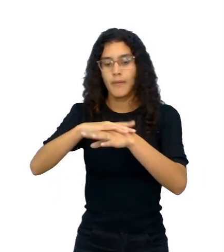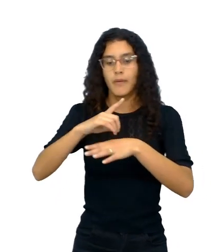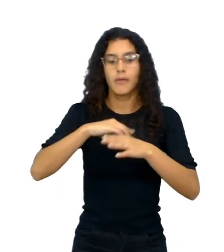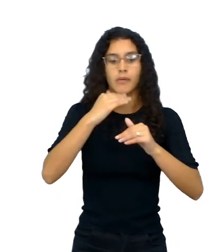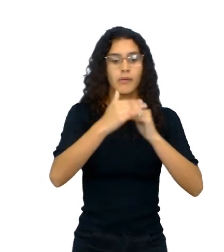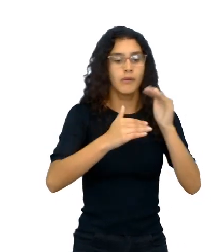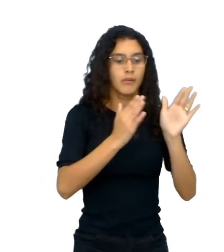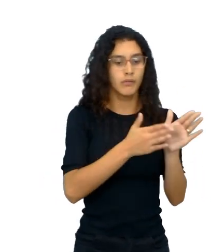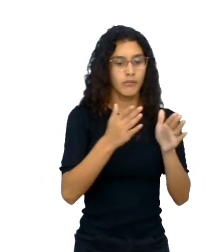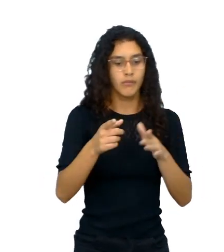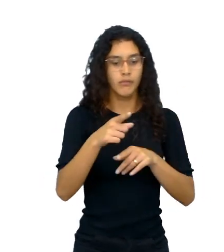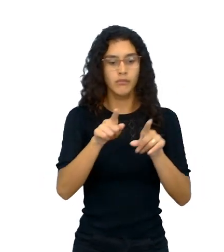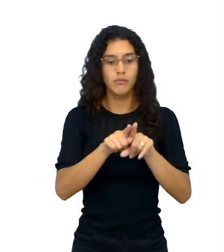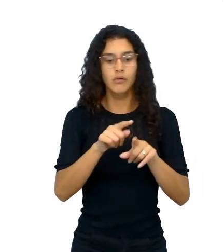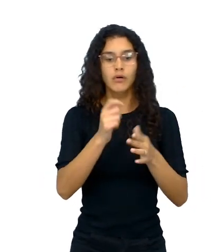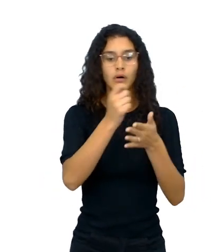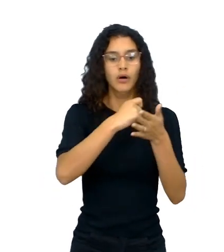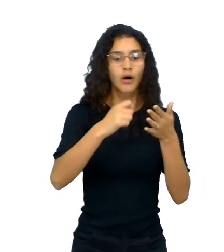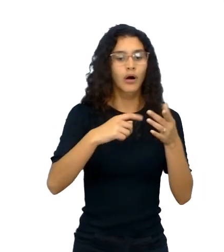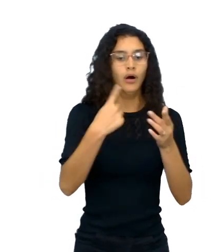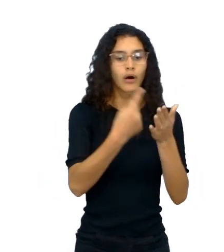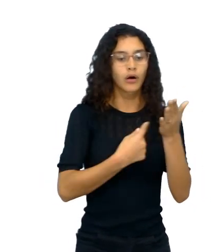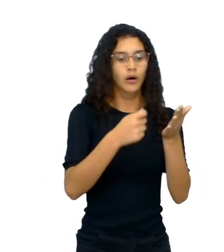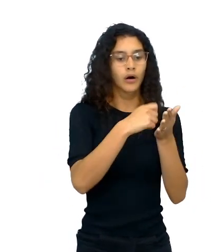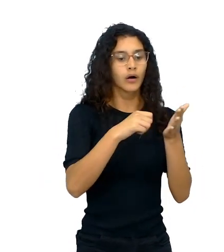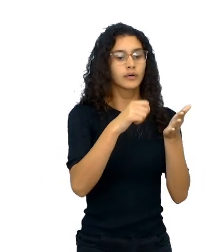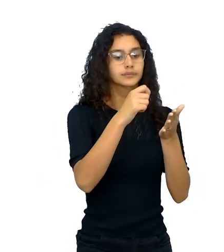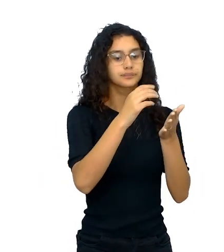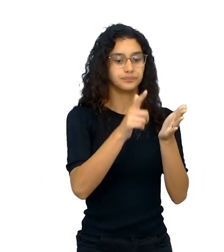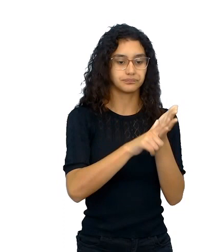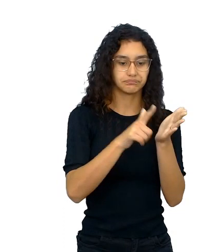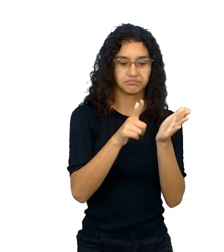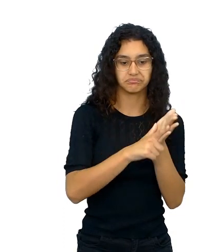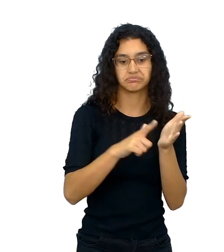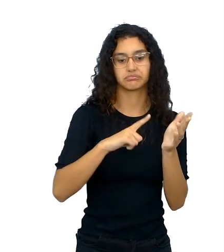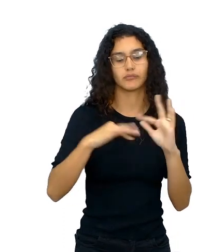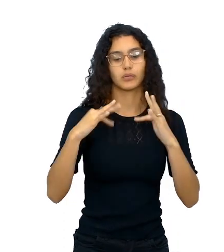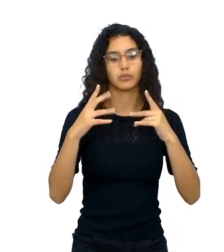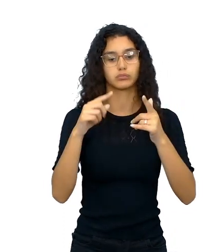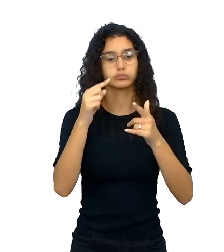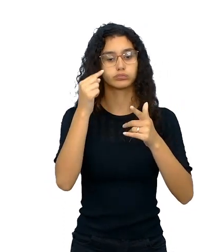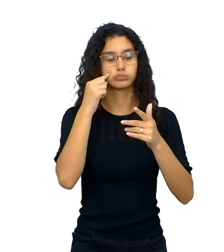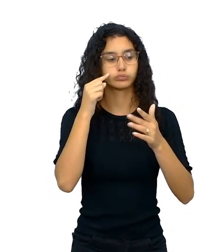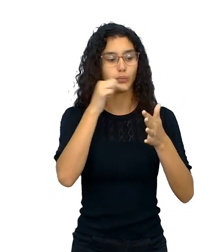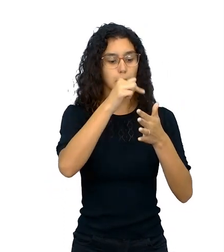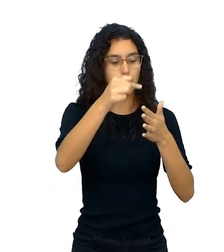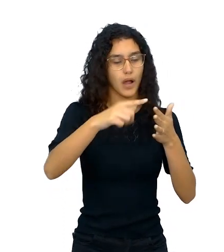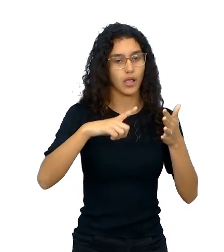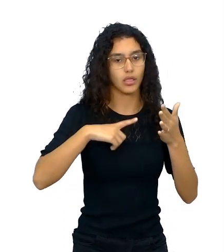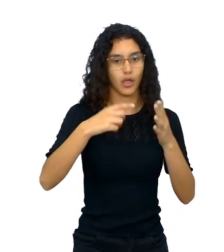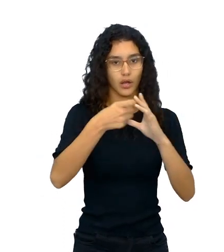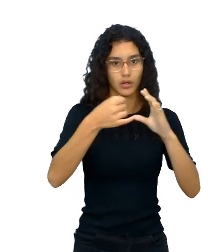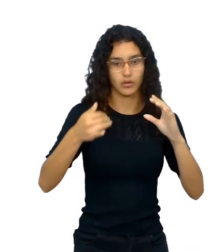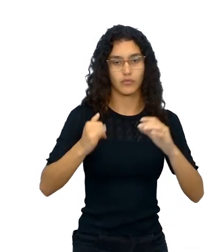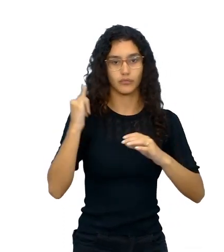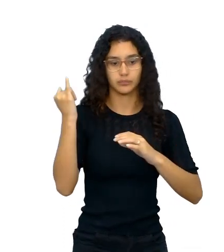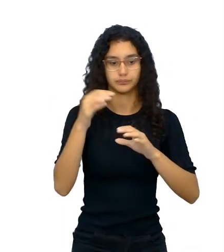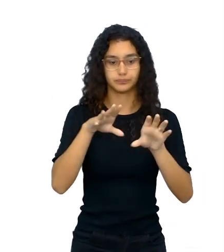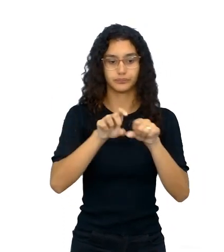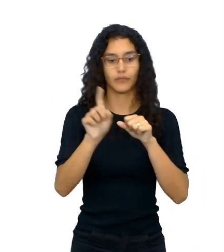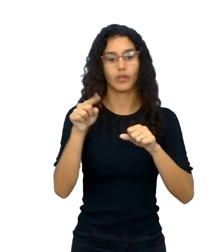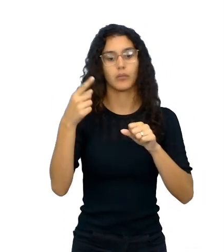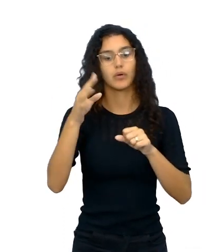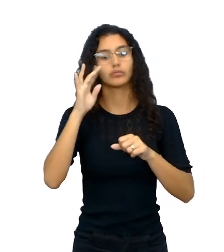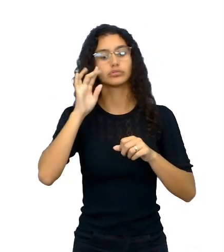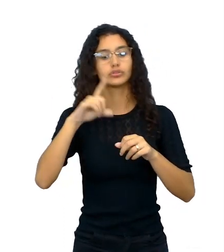da formação de anos séries, fazer anotações em seu diário de bordo, caderno, folhas avulsas sobre os principais pontos dessa formação. E, em seguida, refletir e